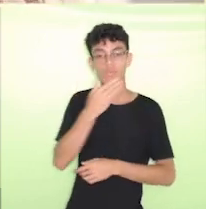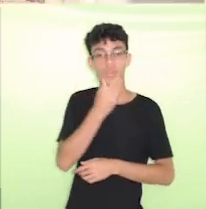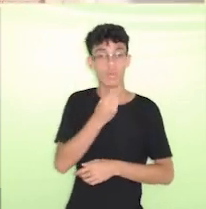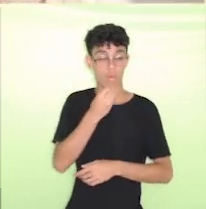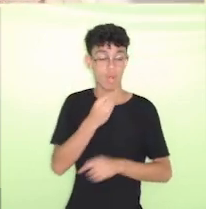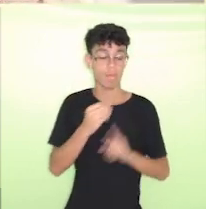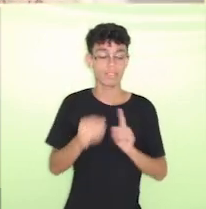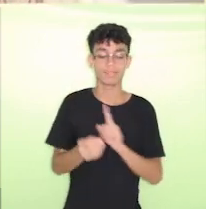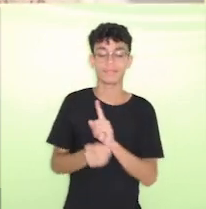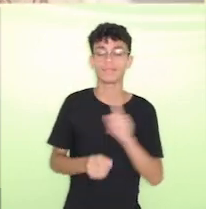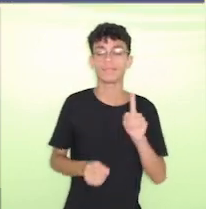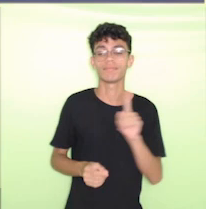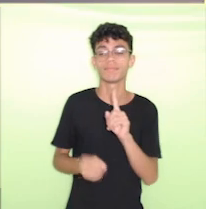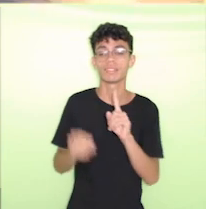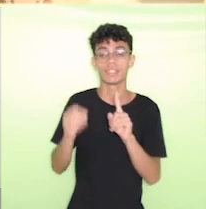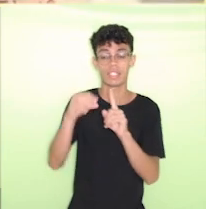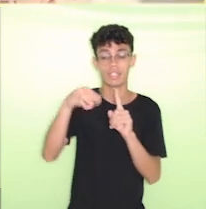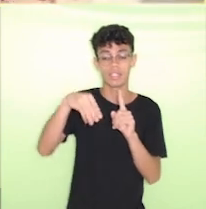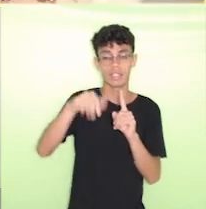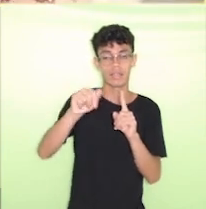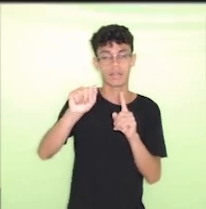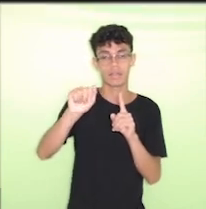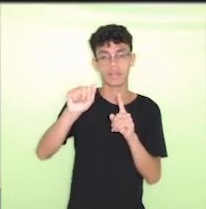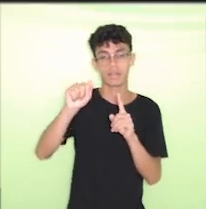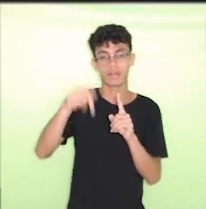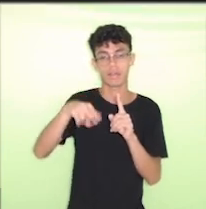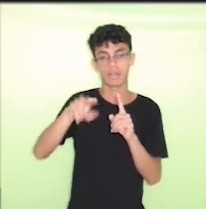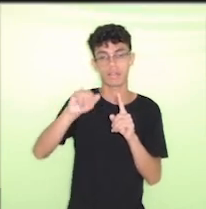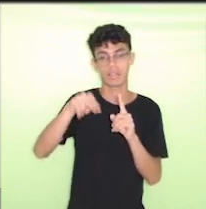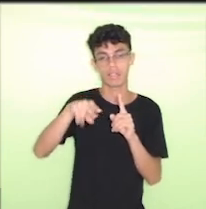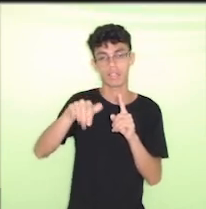ele tomava conta de umas maquininhas.